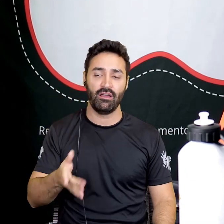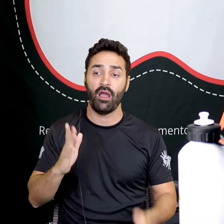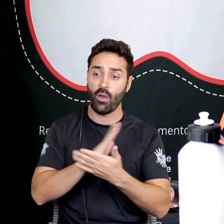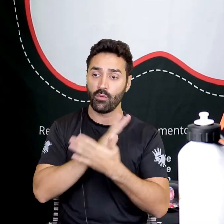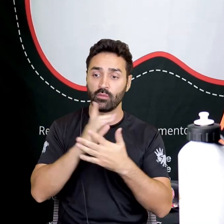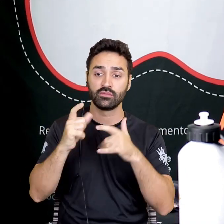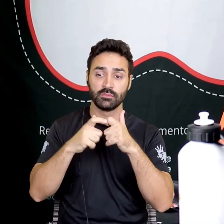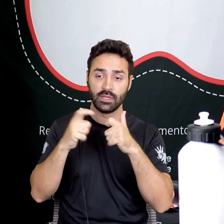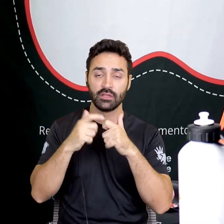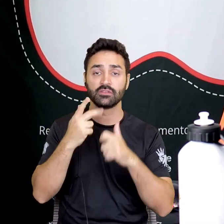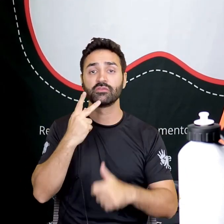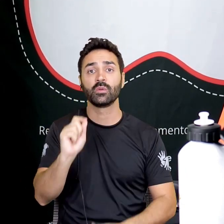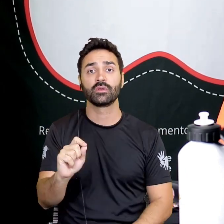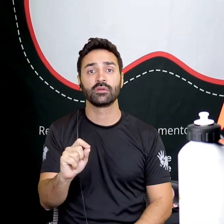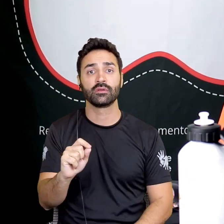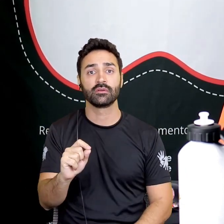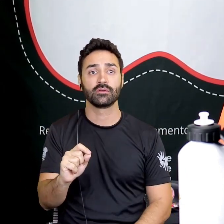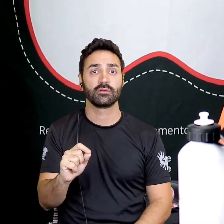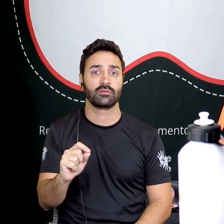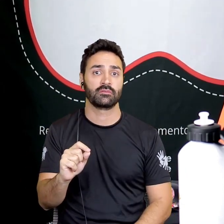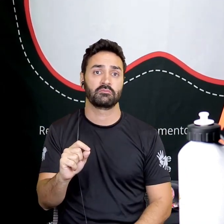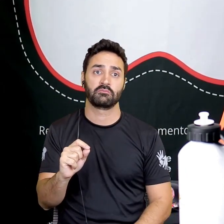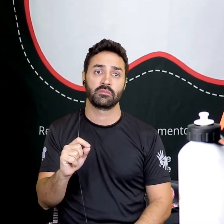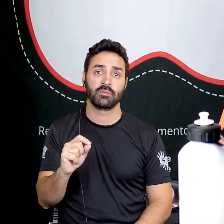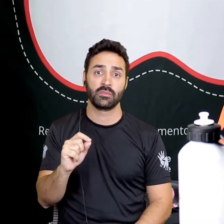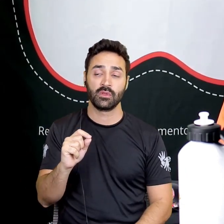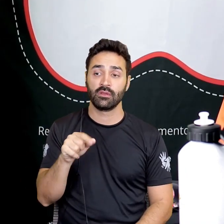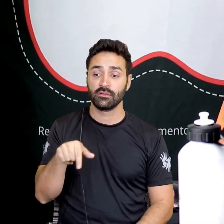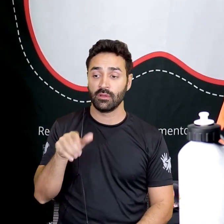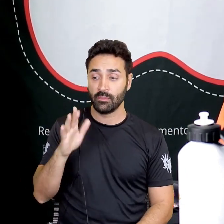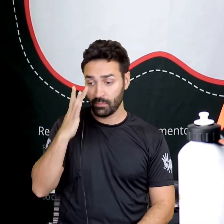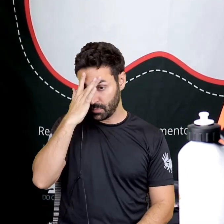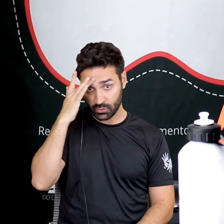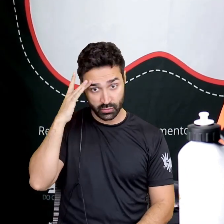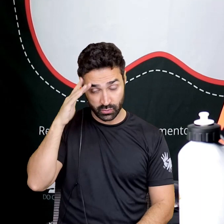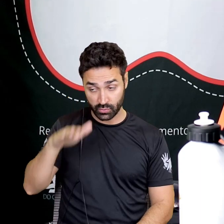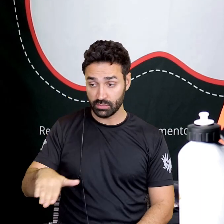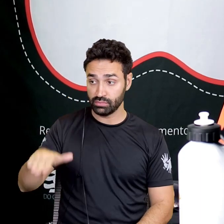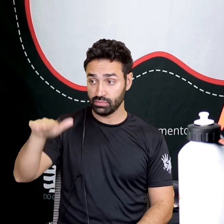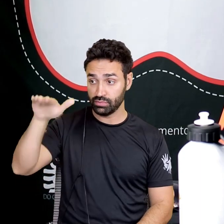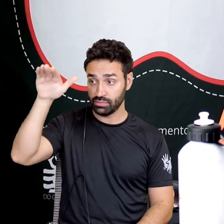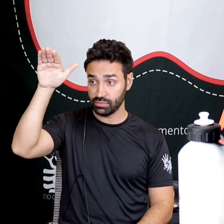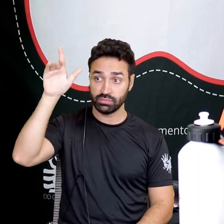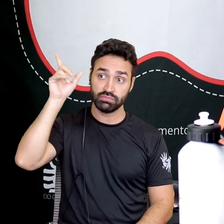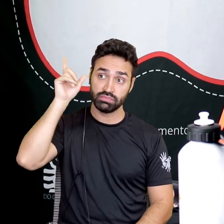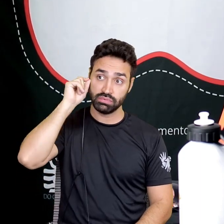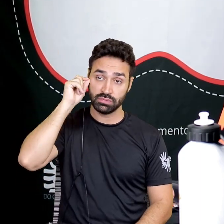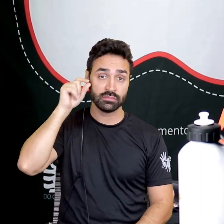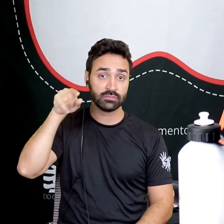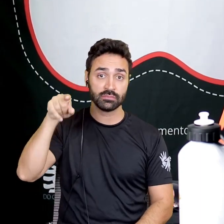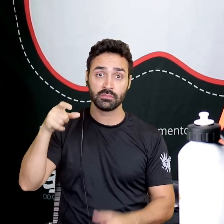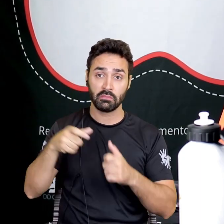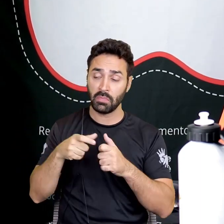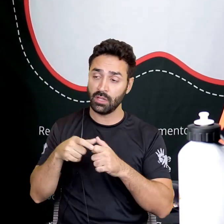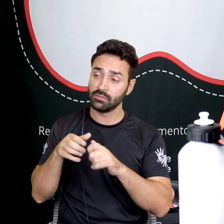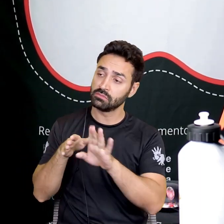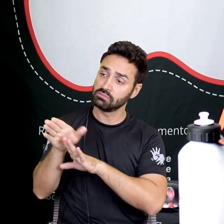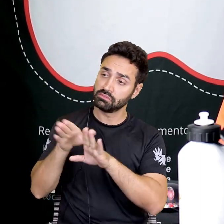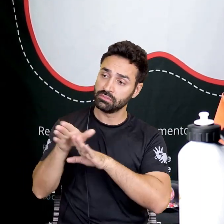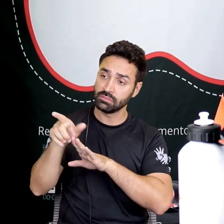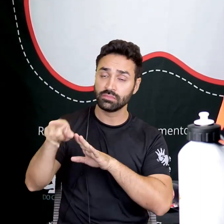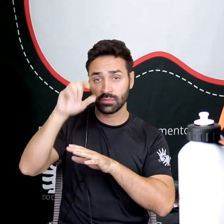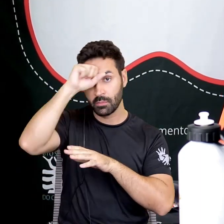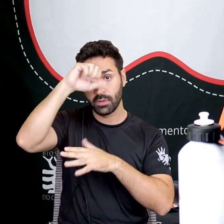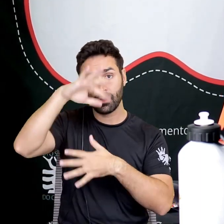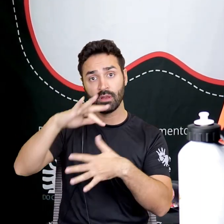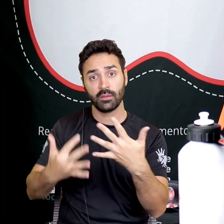médicos que, por algum motivo, a pessoa, depois de adulta, perde a audição e o médico sugerir que essa pessoa aprenda língua